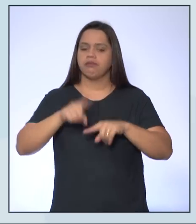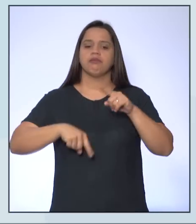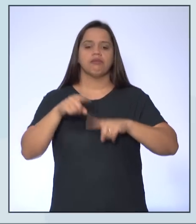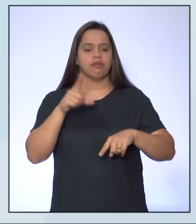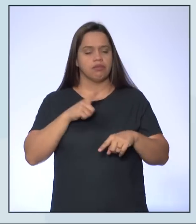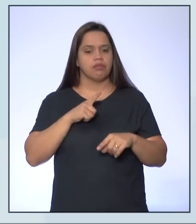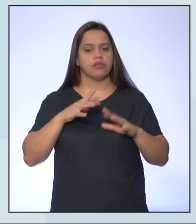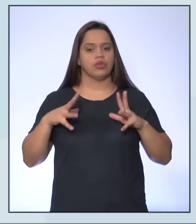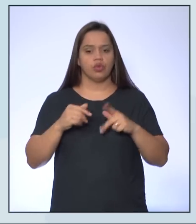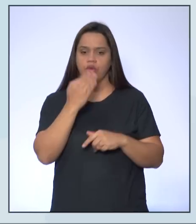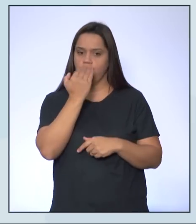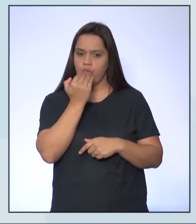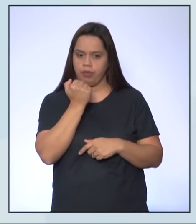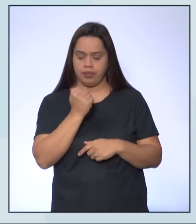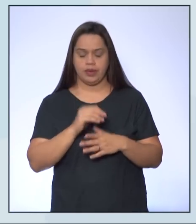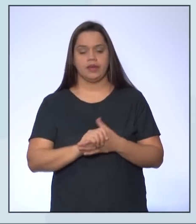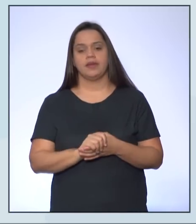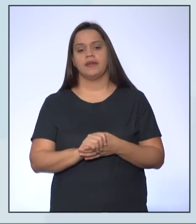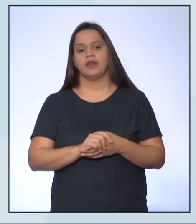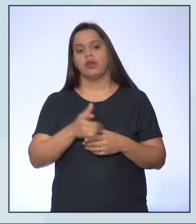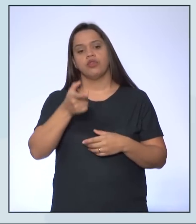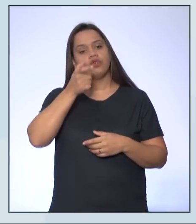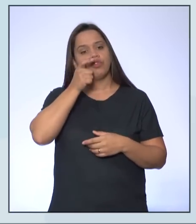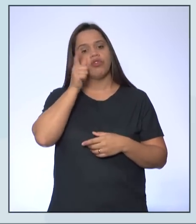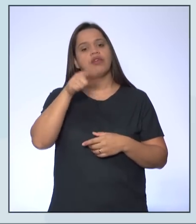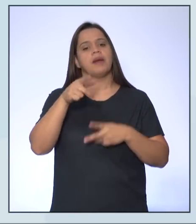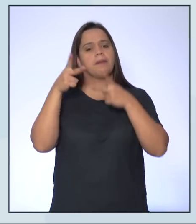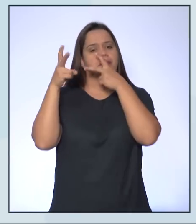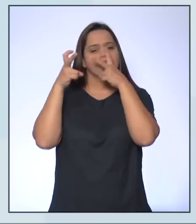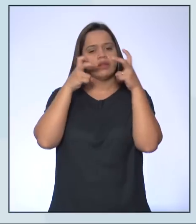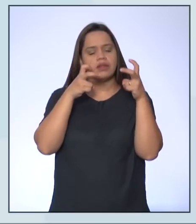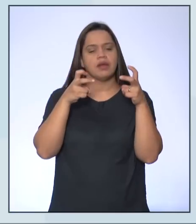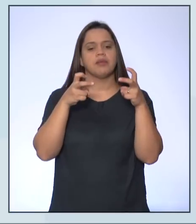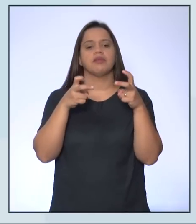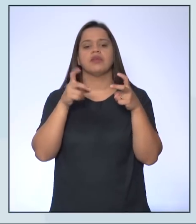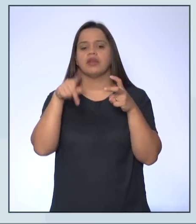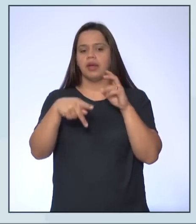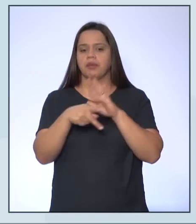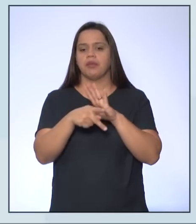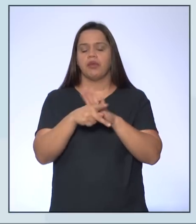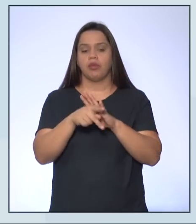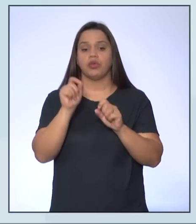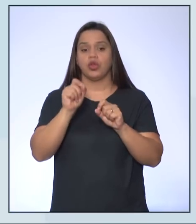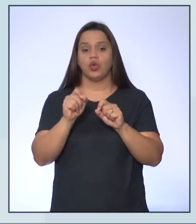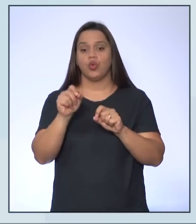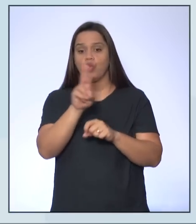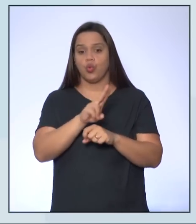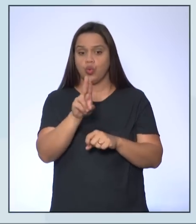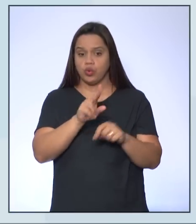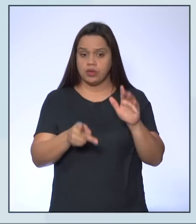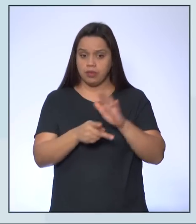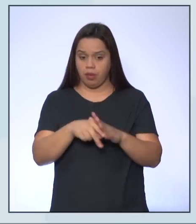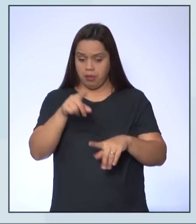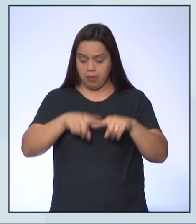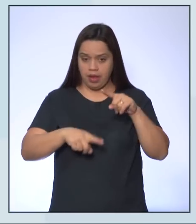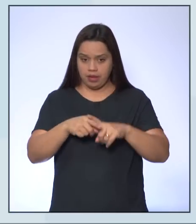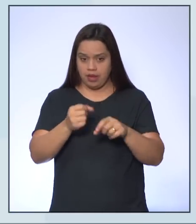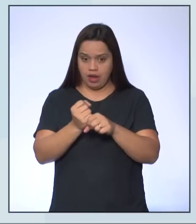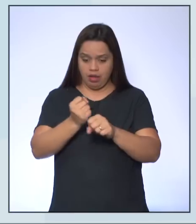caçam o seu alimento. Aí, observando a imagem, dá para concluir isso, que eles estão com ferramentas nas mãos e eles